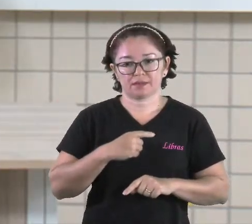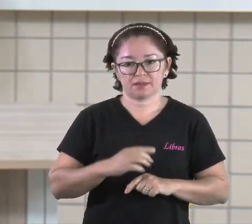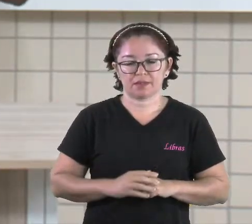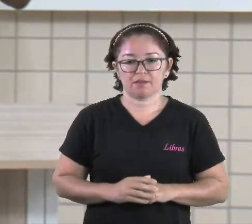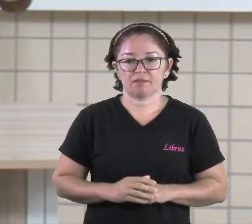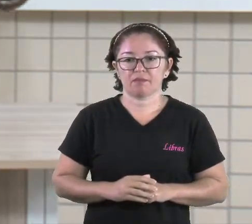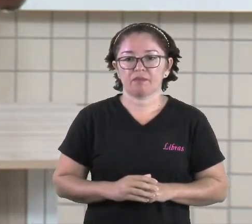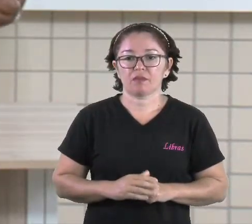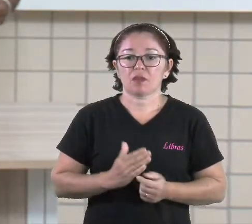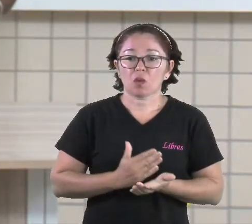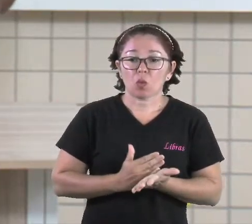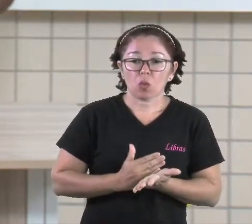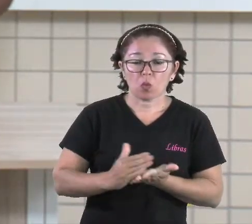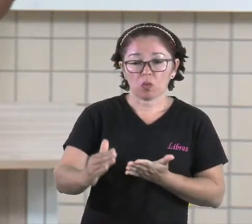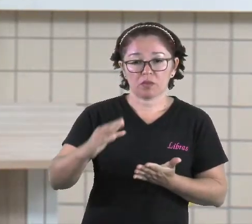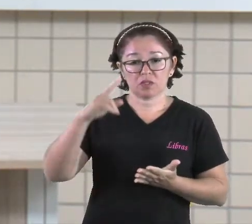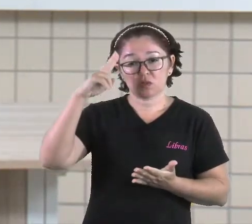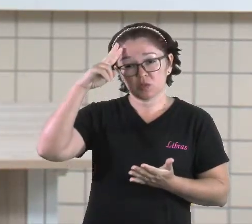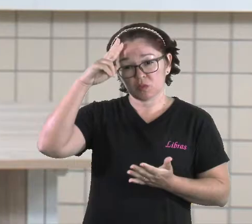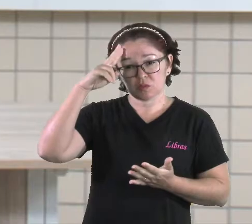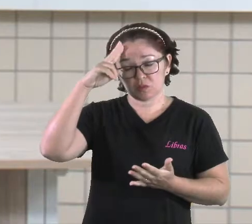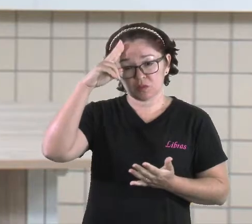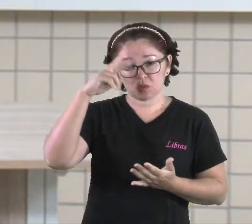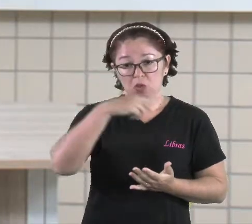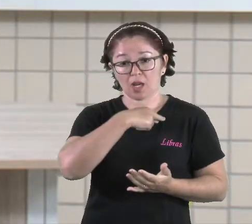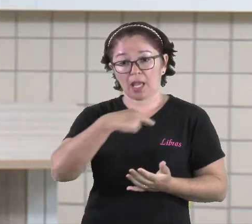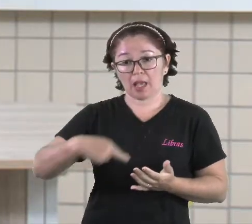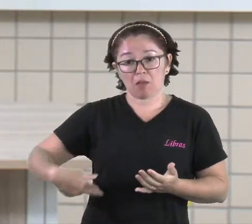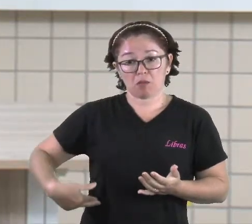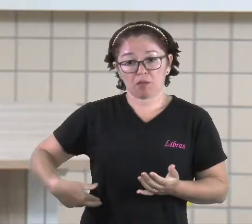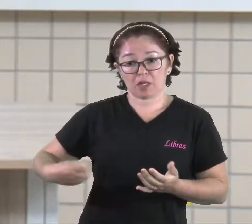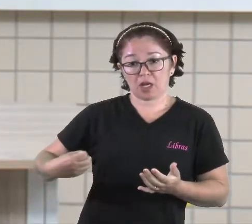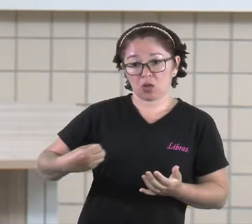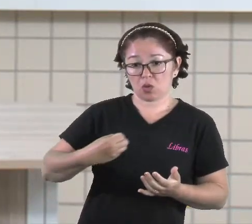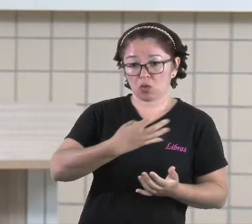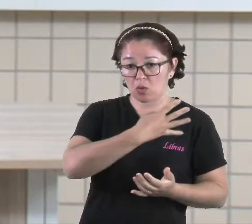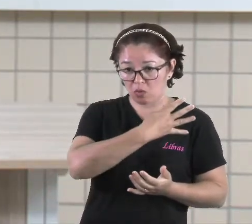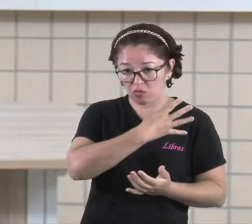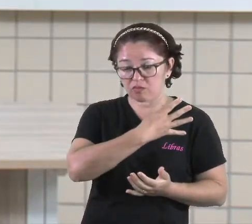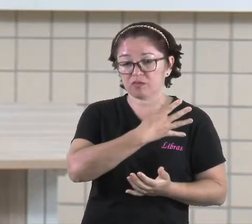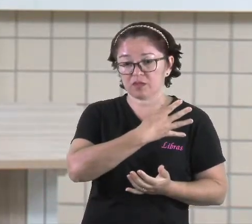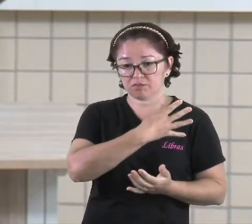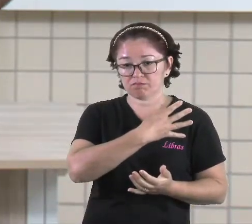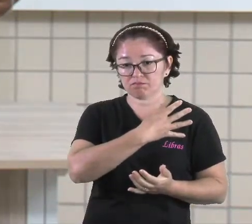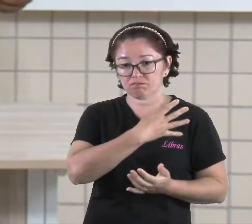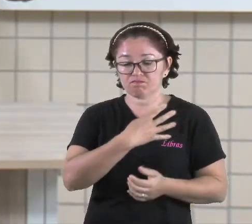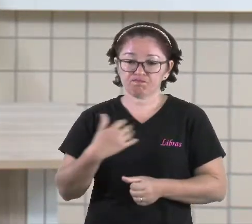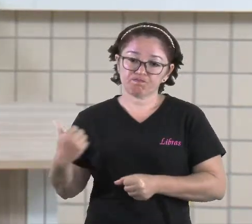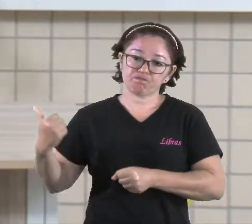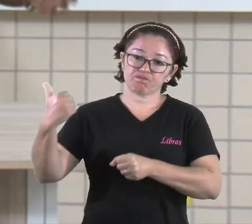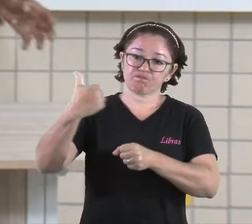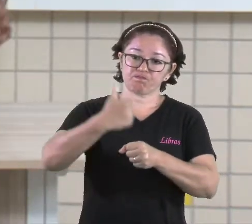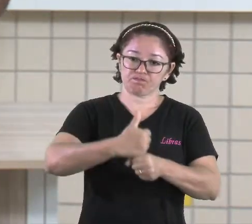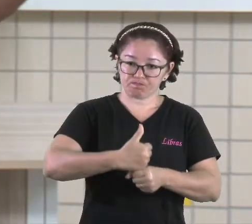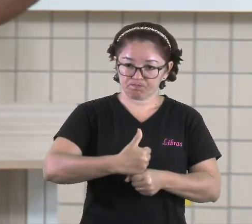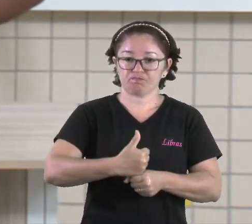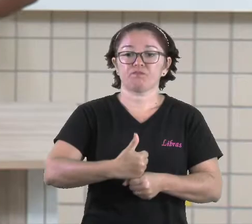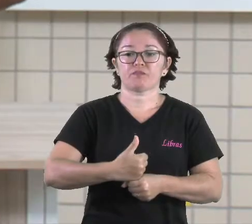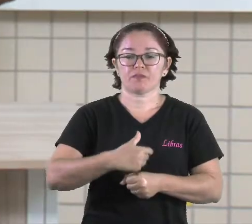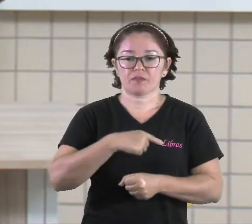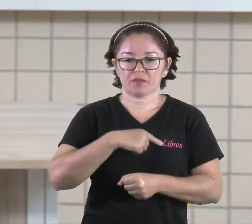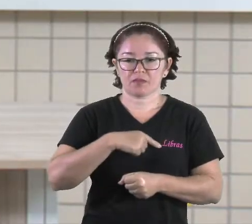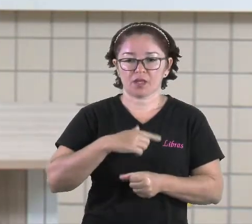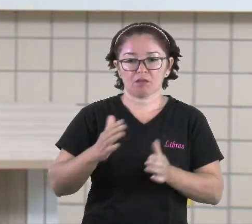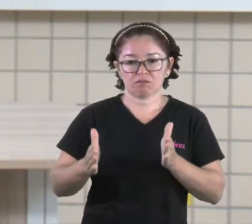uma nova história republicana. Aquela República das Oligarquias termina e nós temos uma nova fase